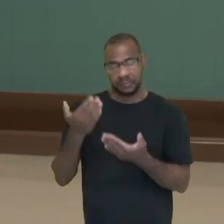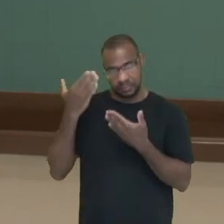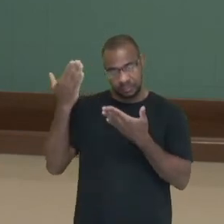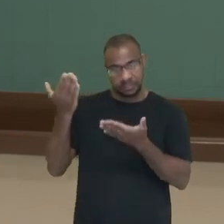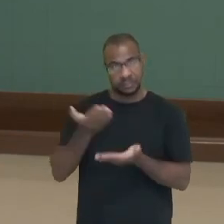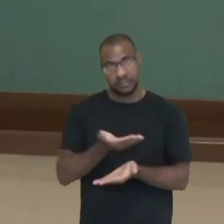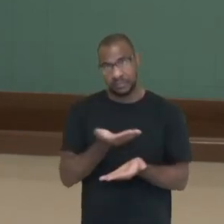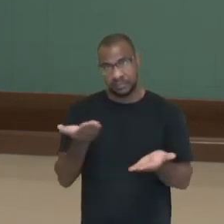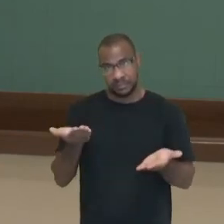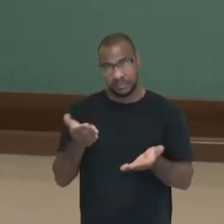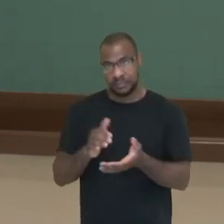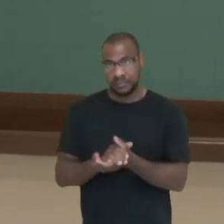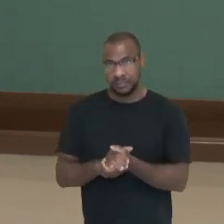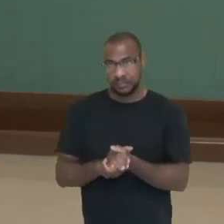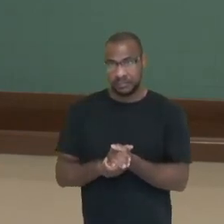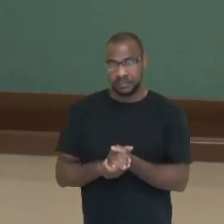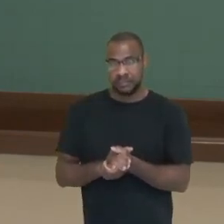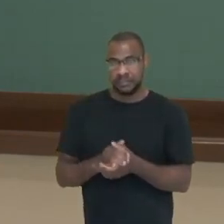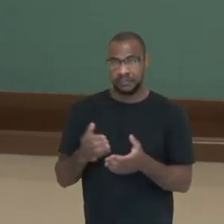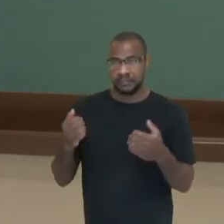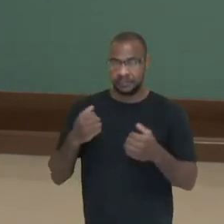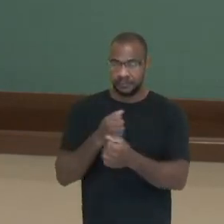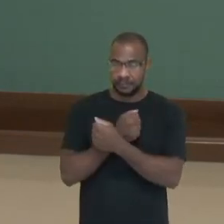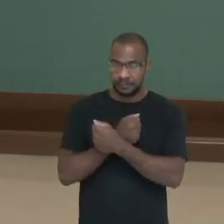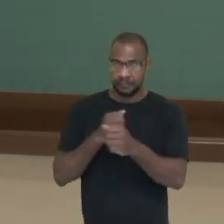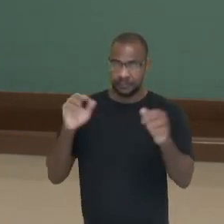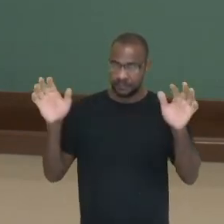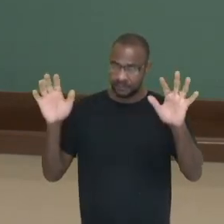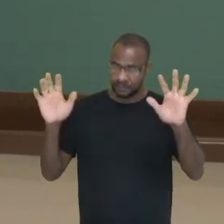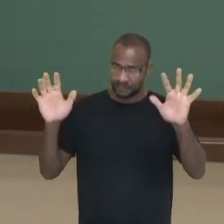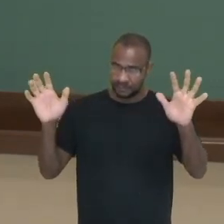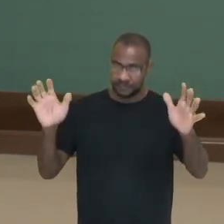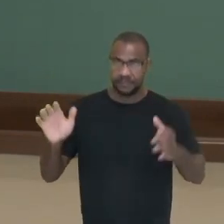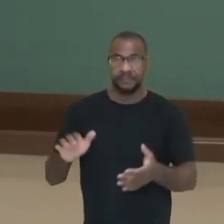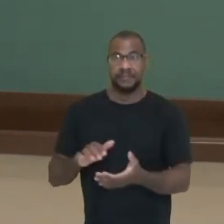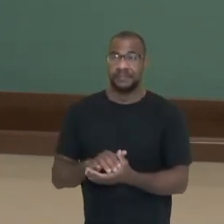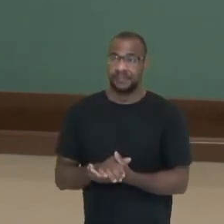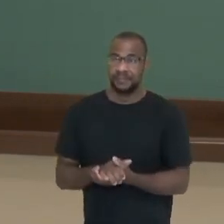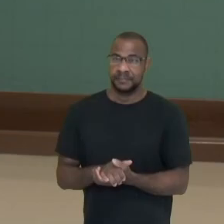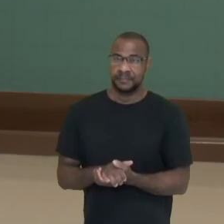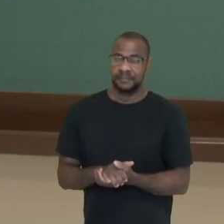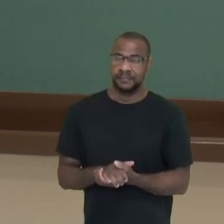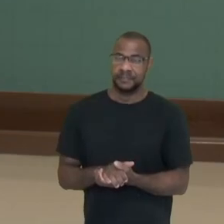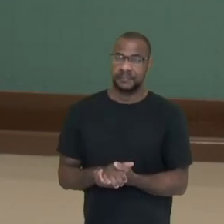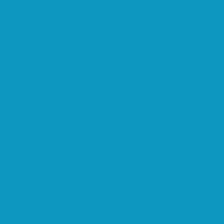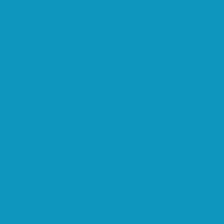vocês. Desejo a vocês muito sucesso, um forte abraço e até uma outra oportunidade.